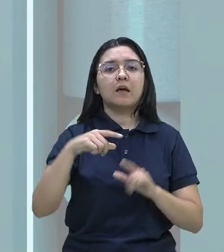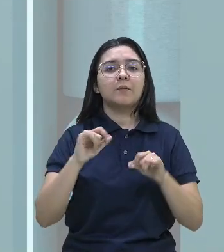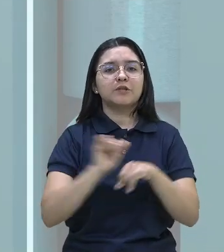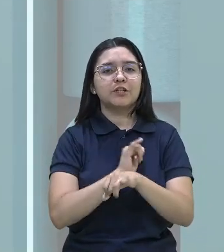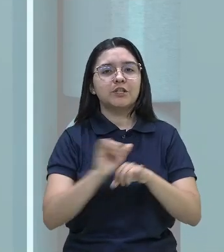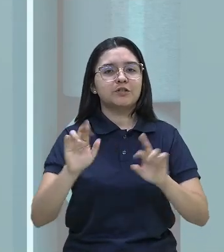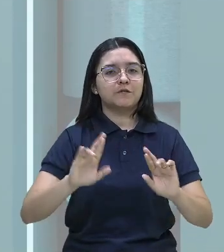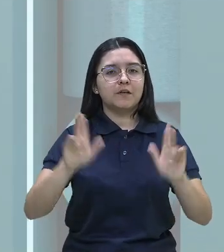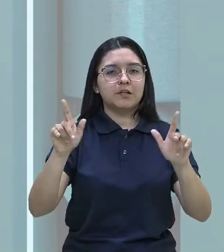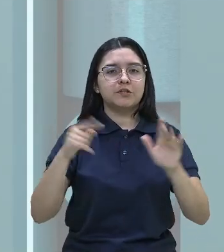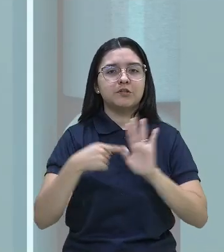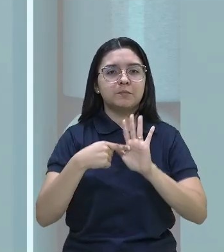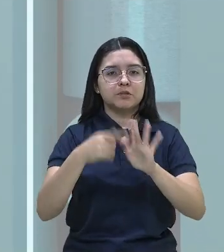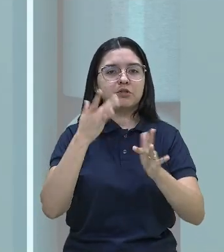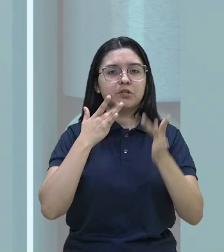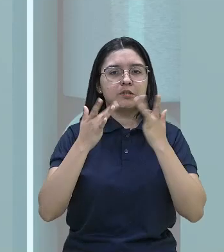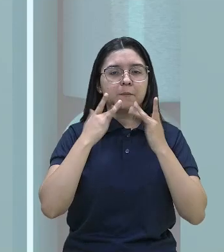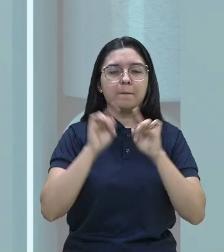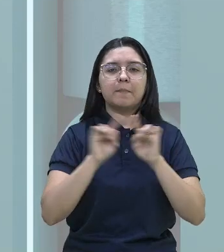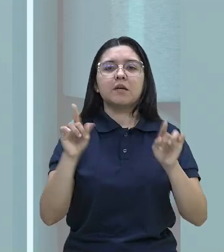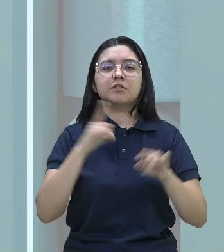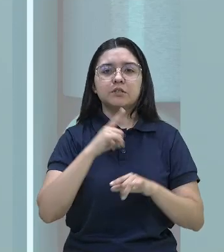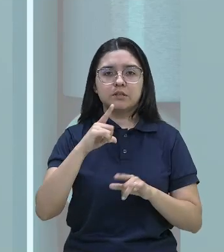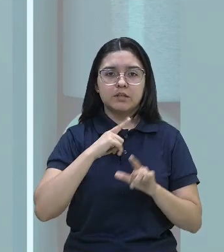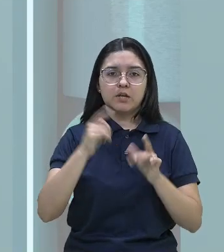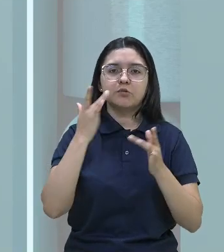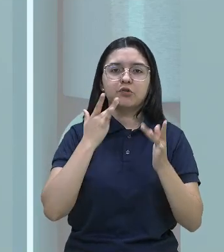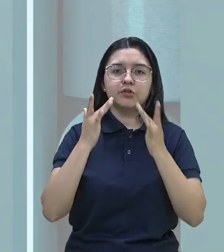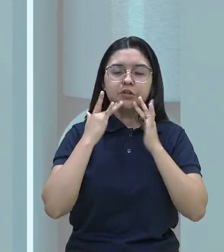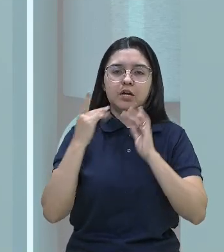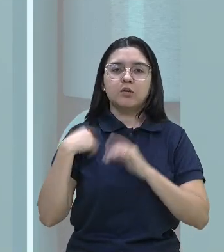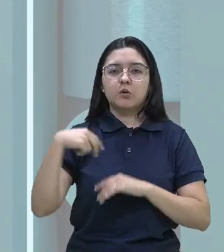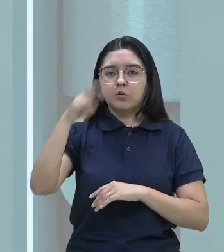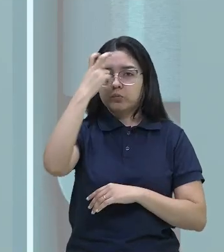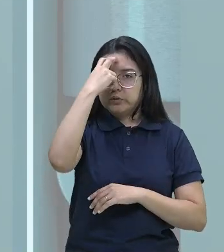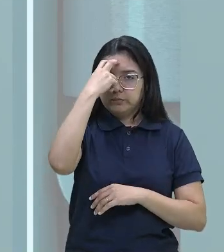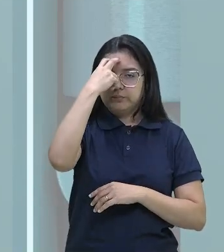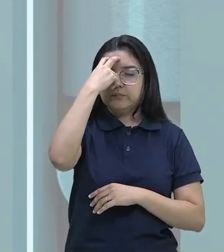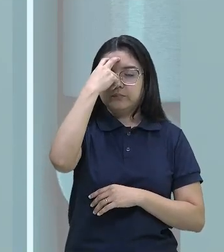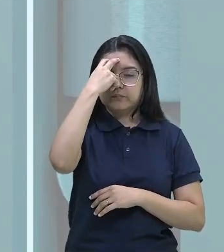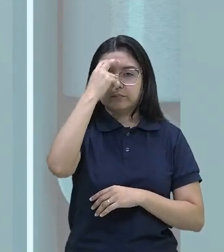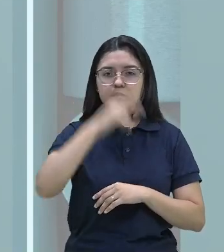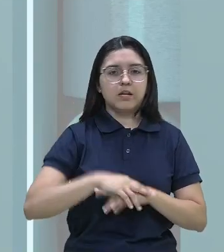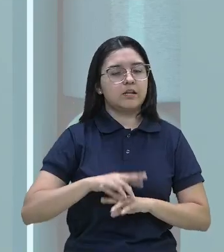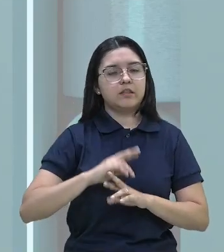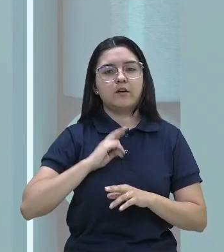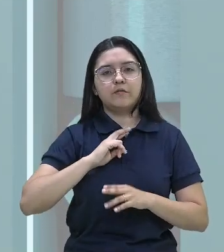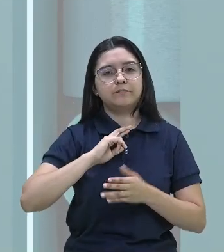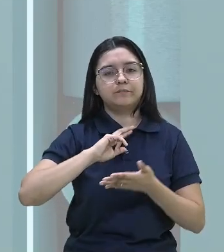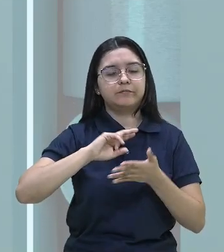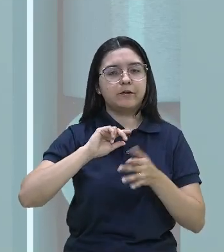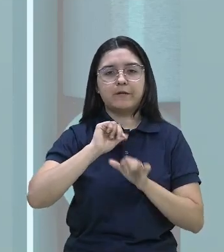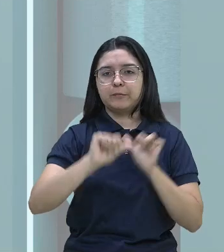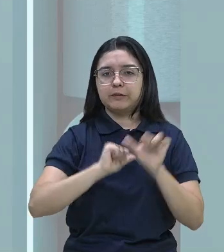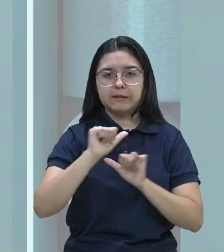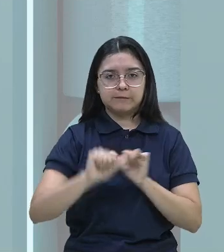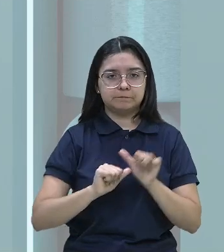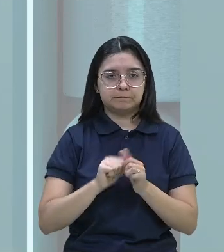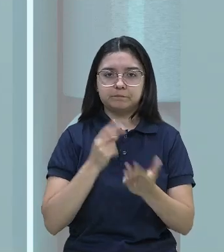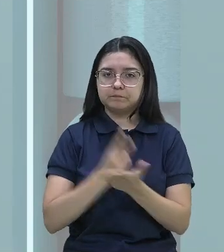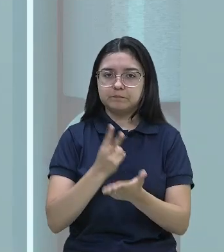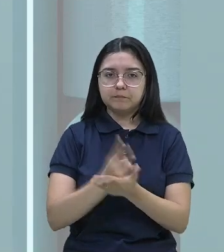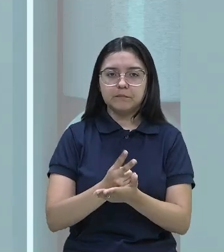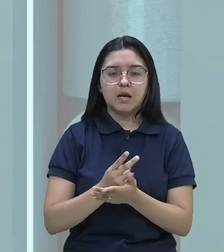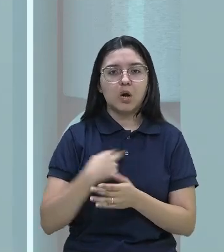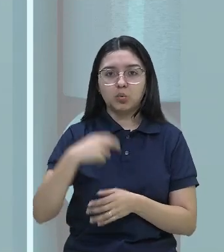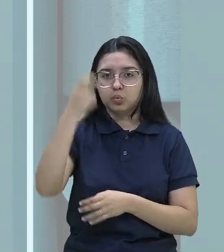diferenciada, certo? Mas existe o teatro cultural, que ele não vai mudar a sua forma de apresentação. A cultura não se